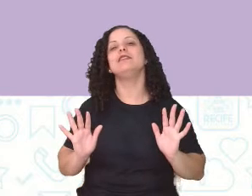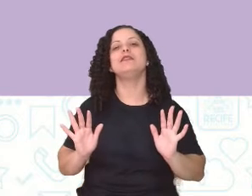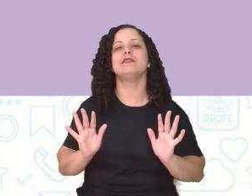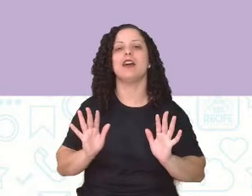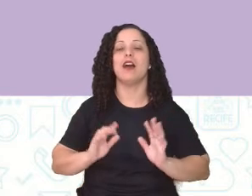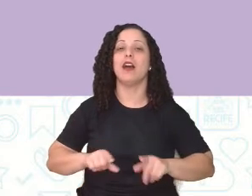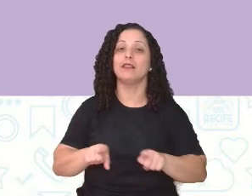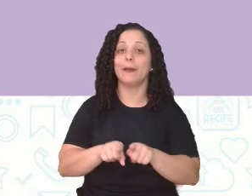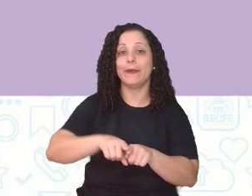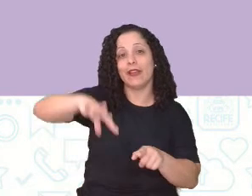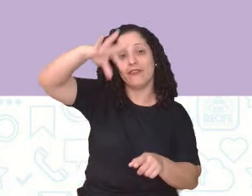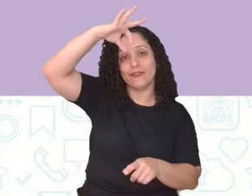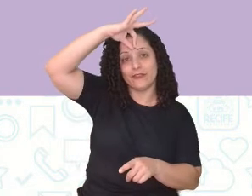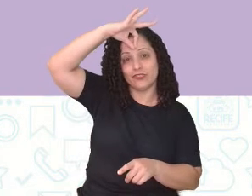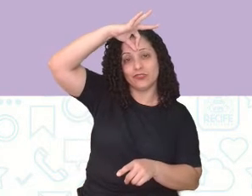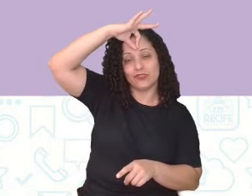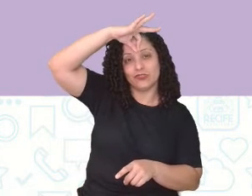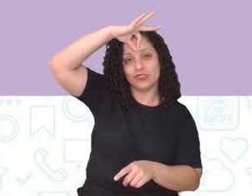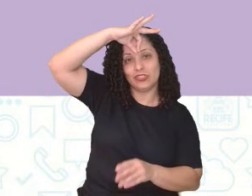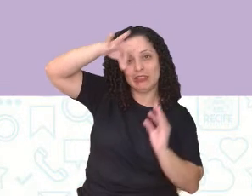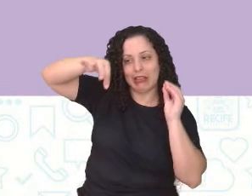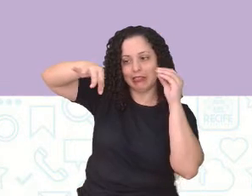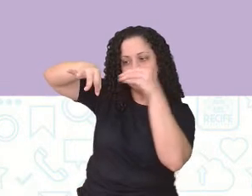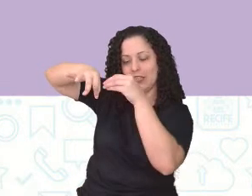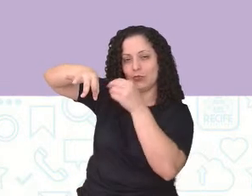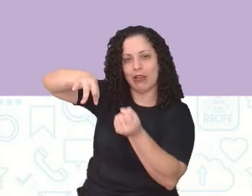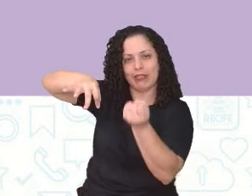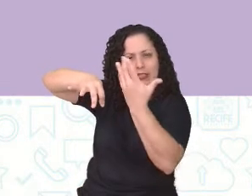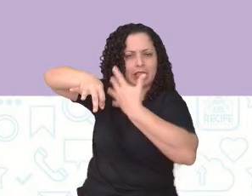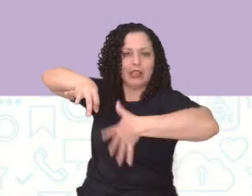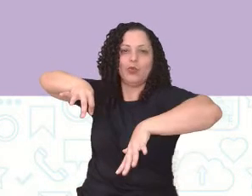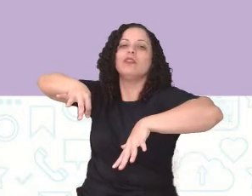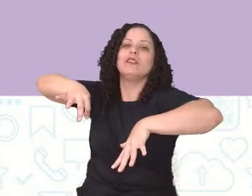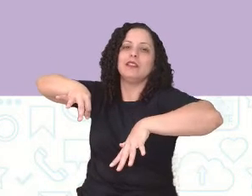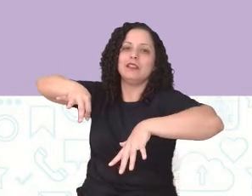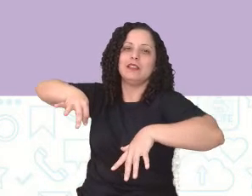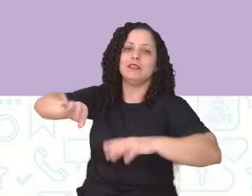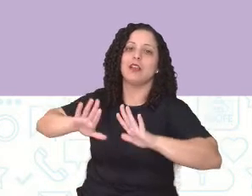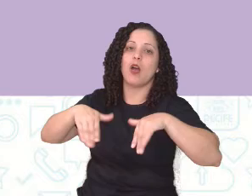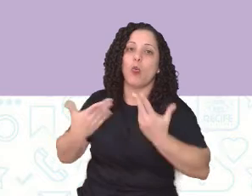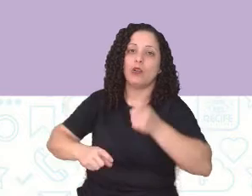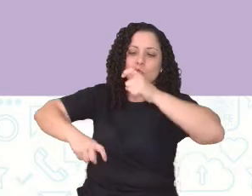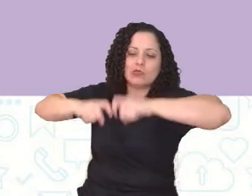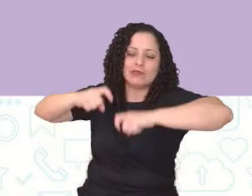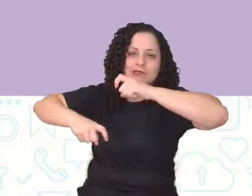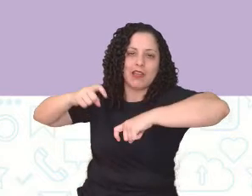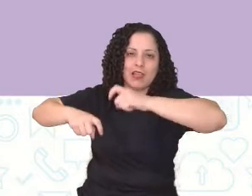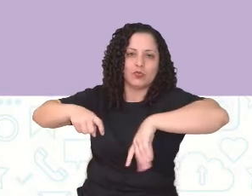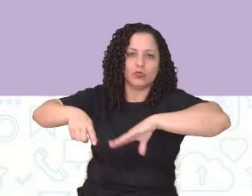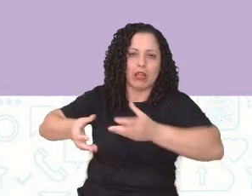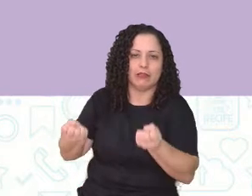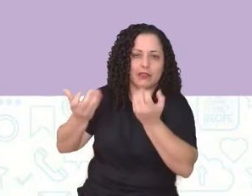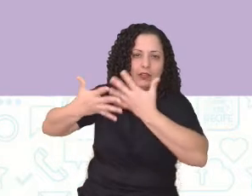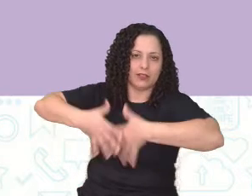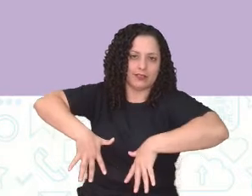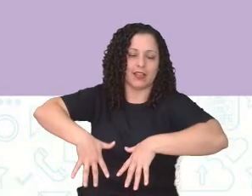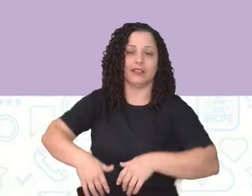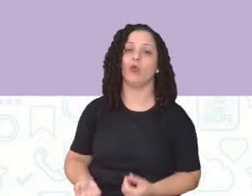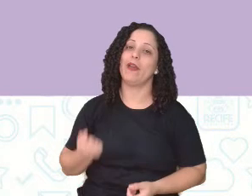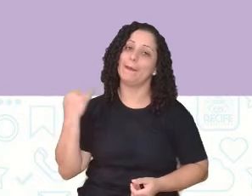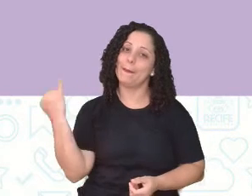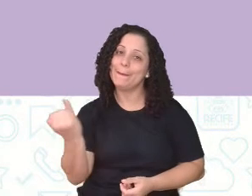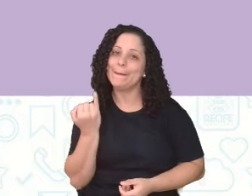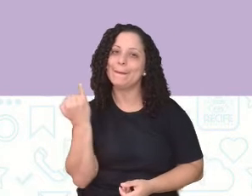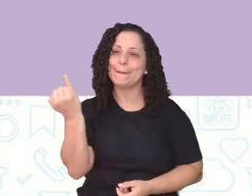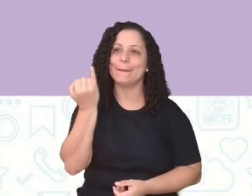da vagina durante a relação sexual. Então, observem aí como a vesícula seminal no homem ela é importante. Né? Ela